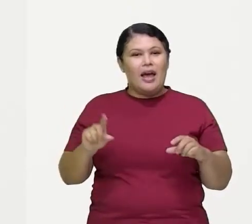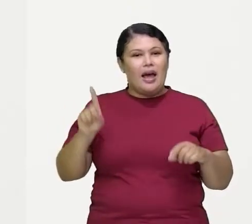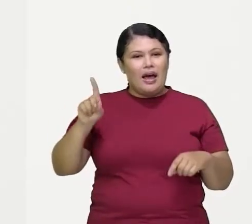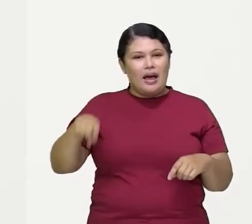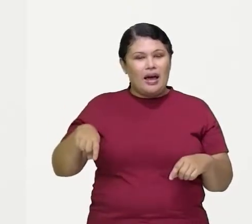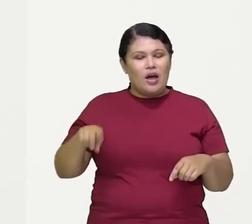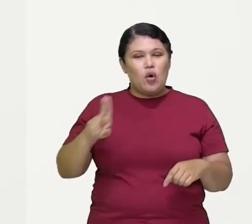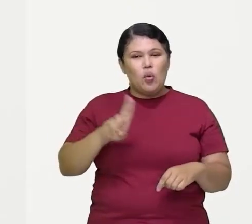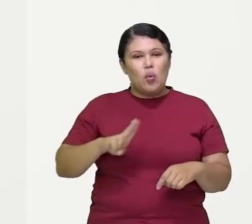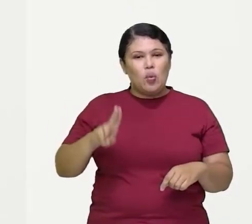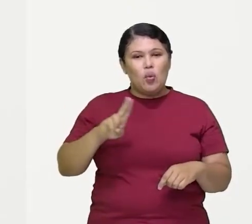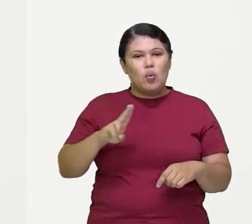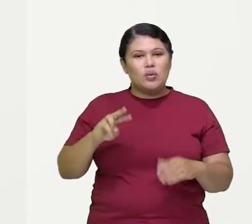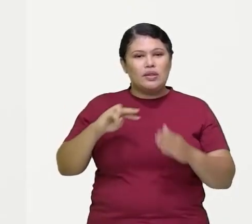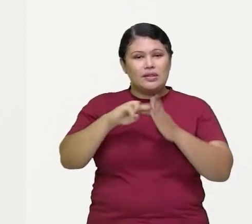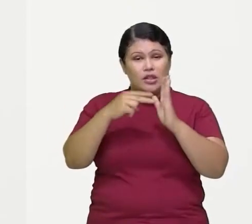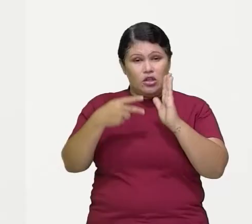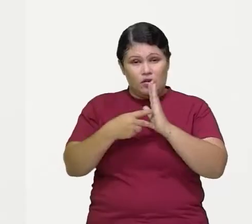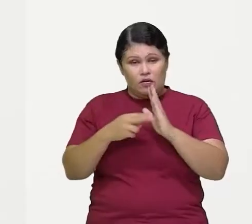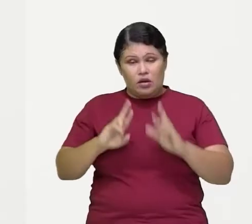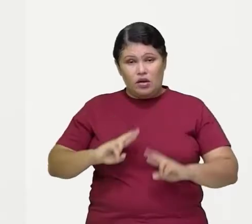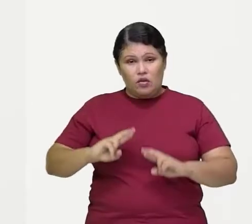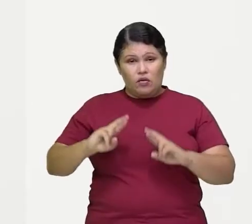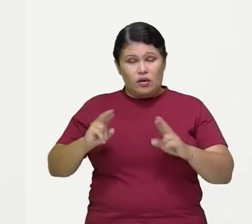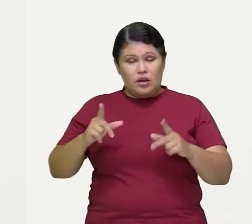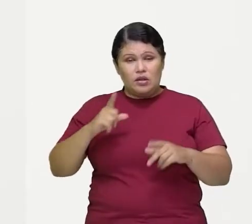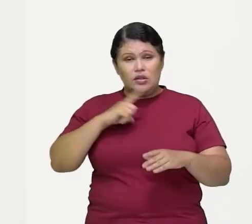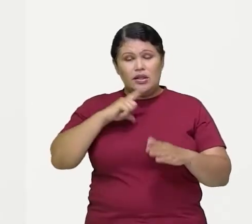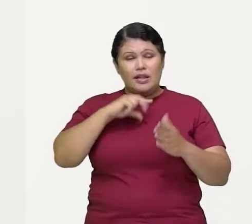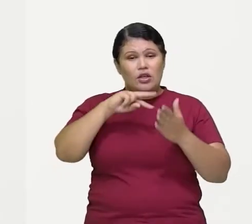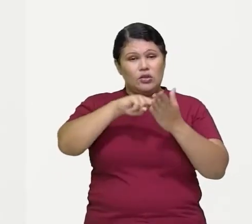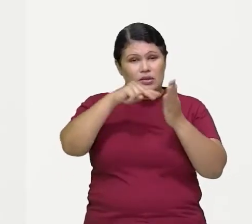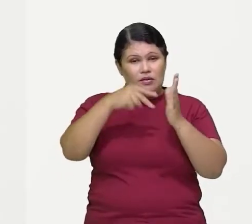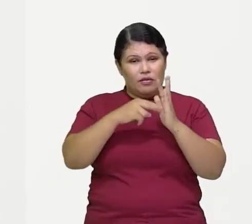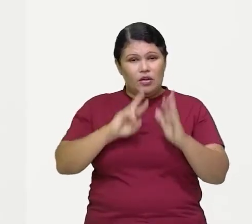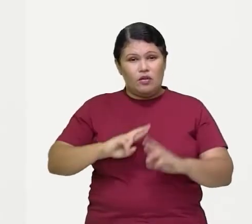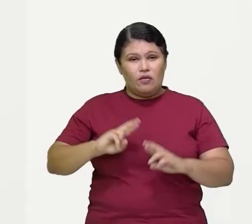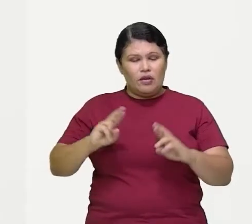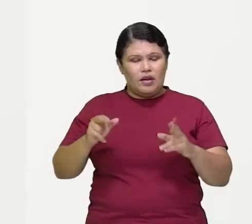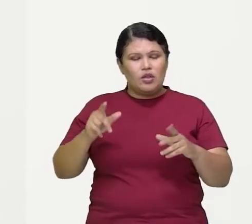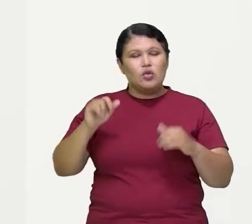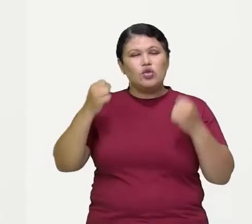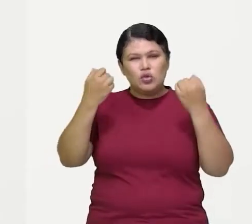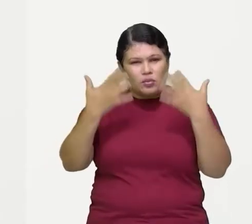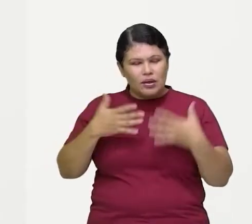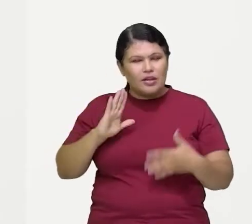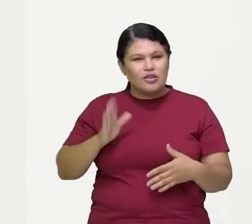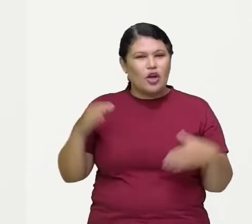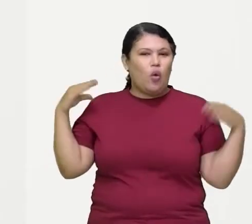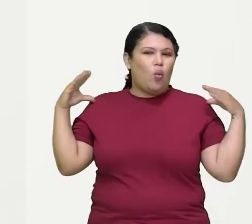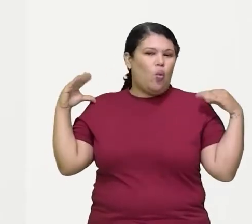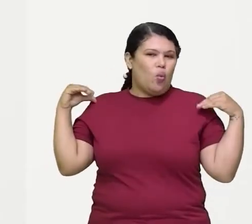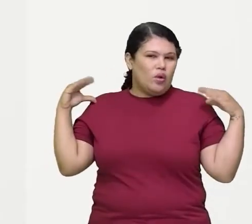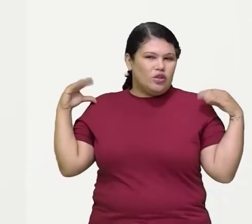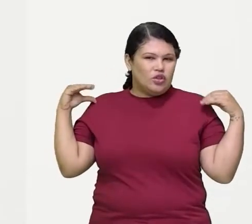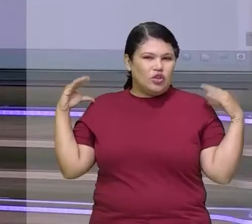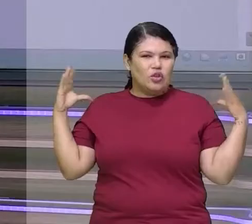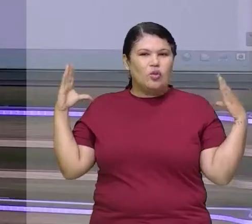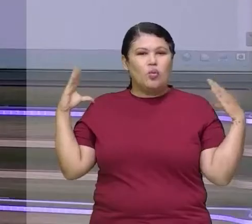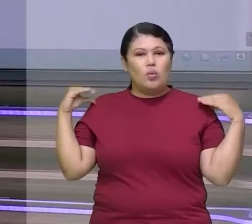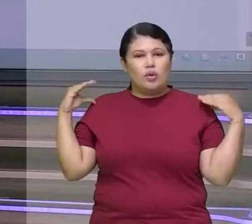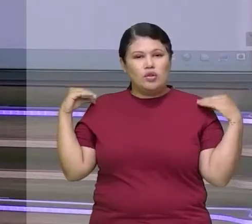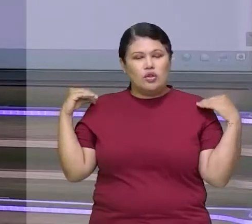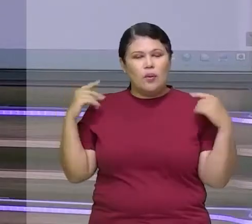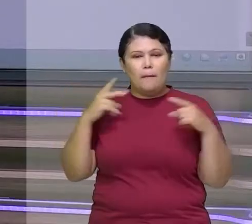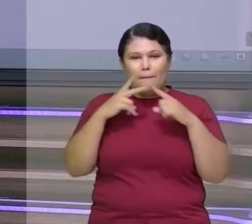determinada palavra ou expressão. Ou seja, tem um outro sentido. Eu falei para vocês daquele exemplo. É esse aí. Anjinho no